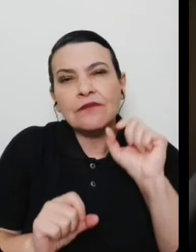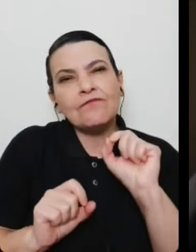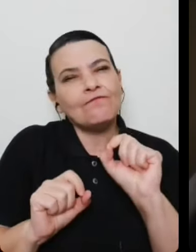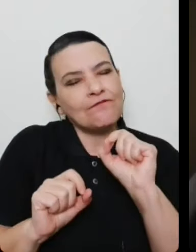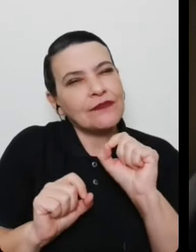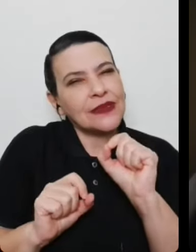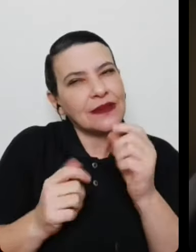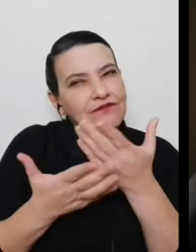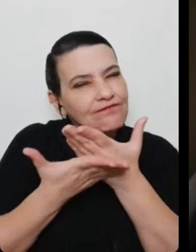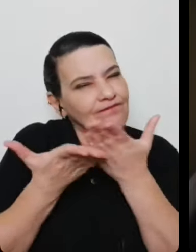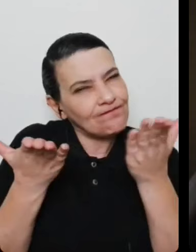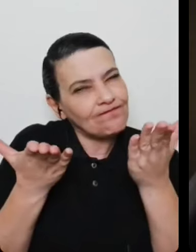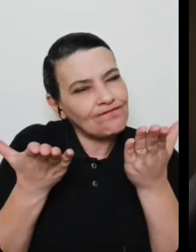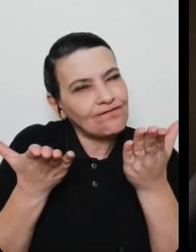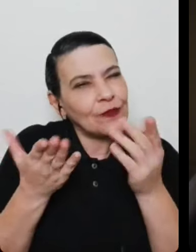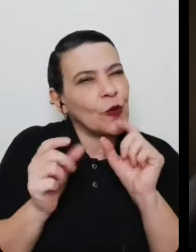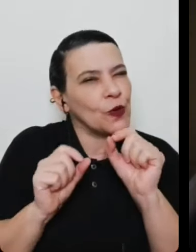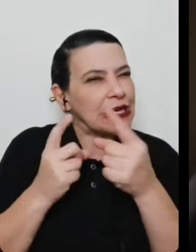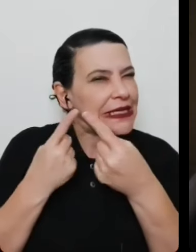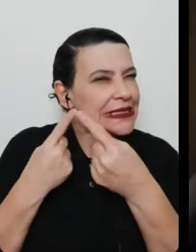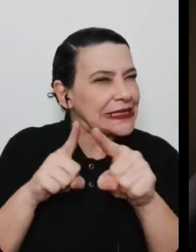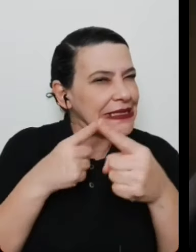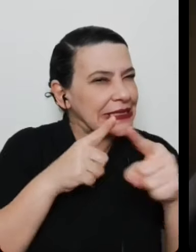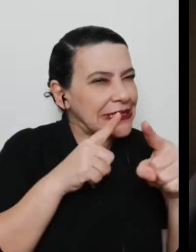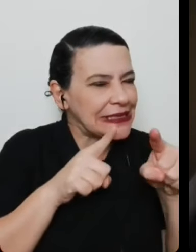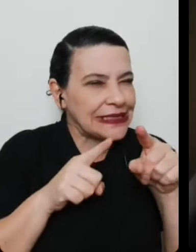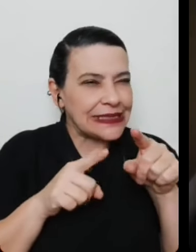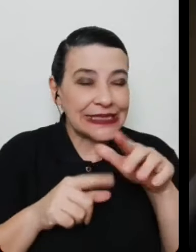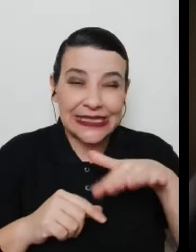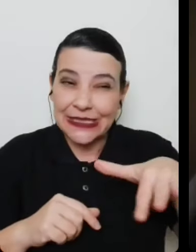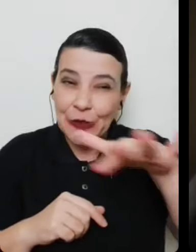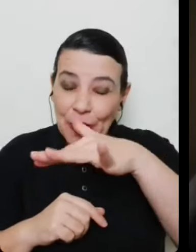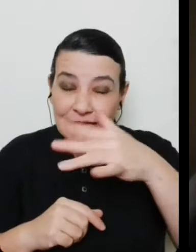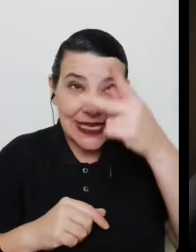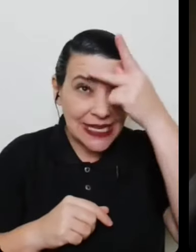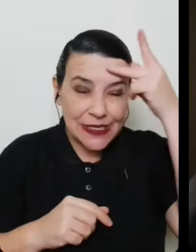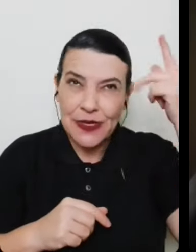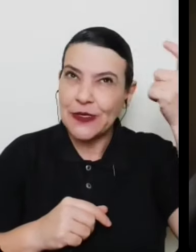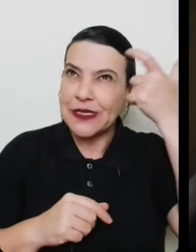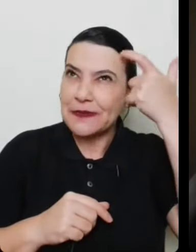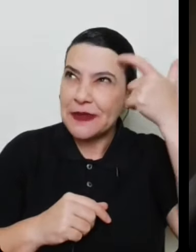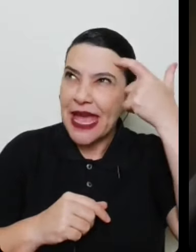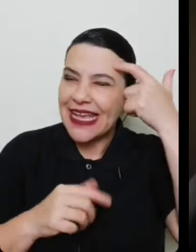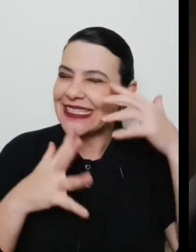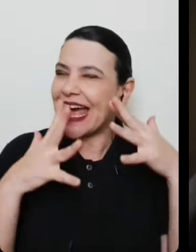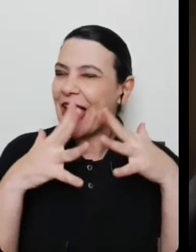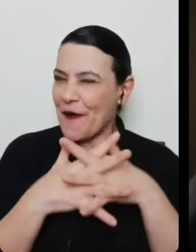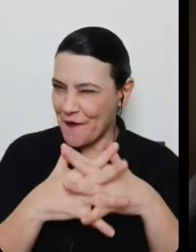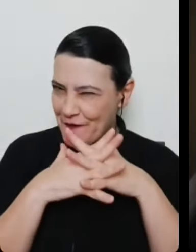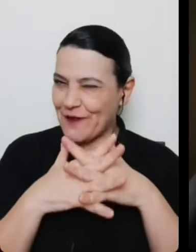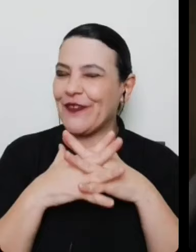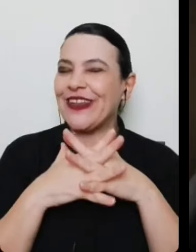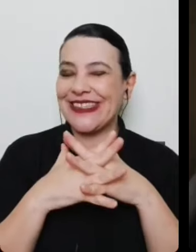causar, entre aspas, uma confusão na cabeça das pessoas. Porque, na verdade,